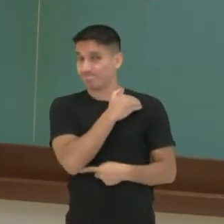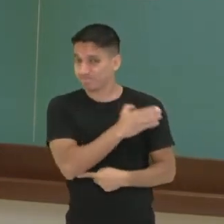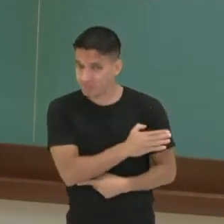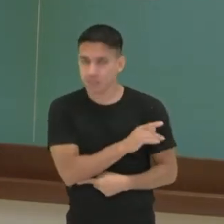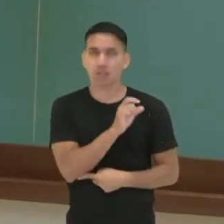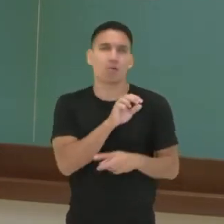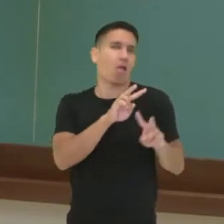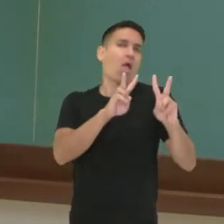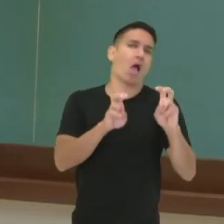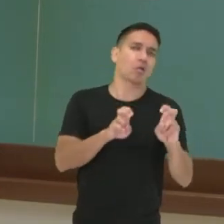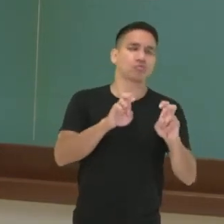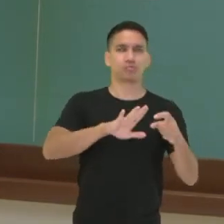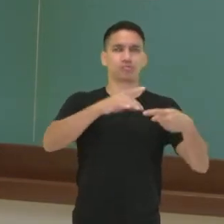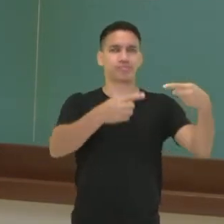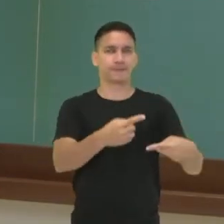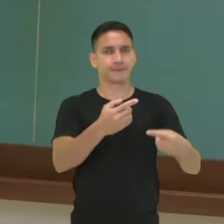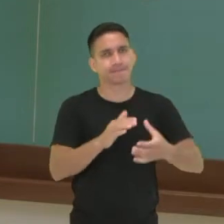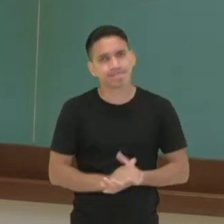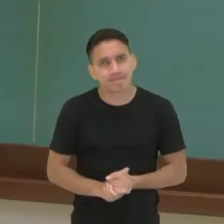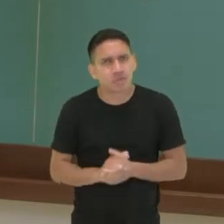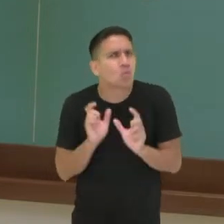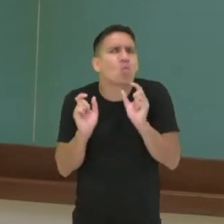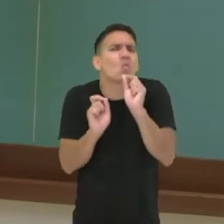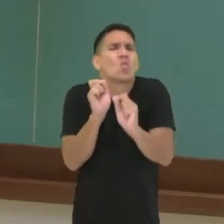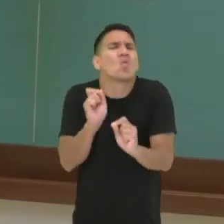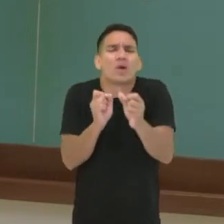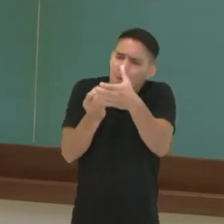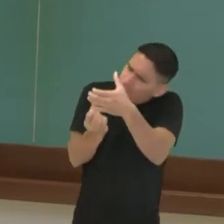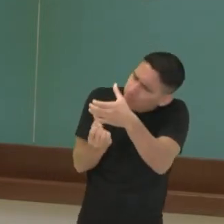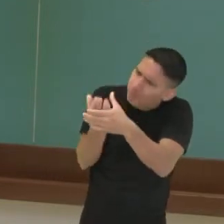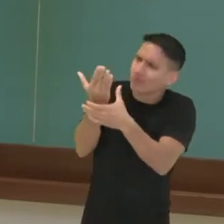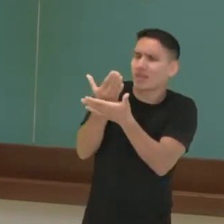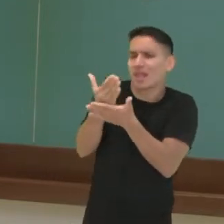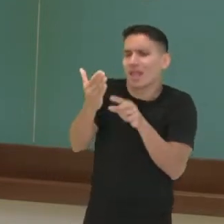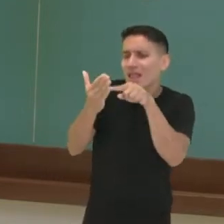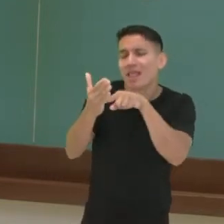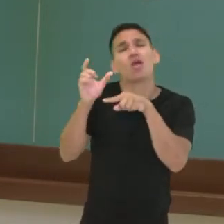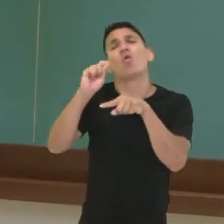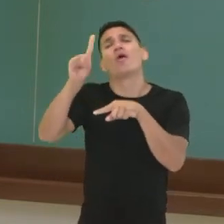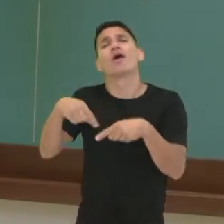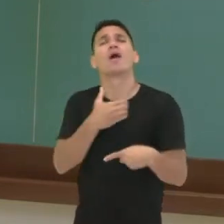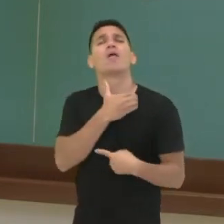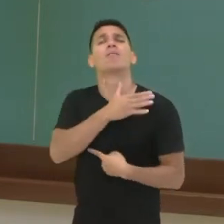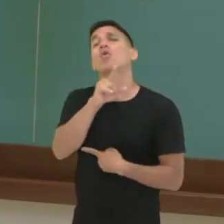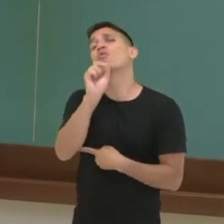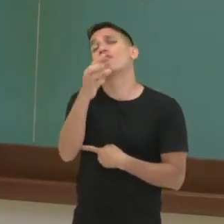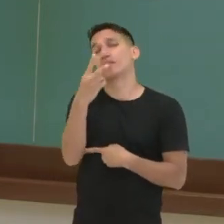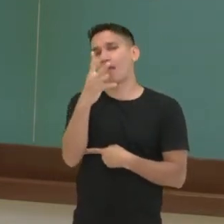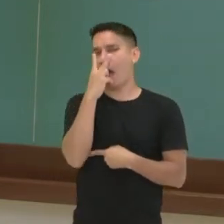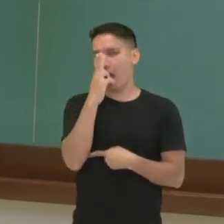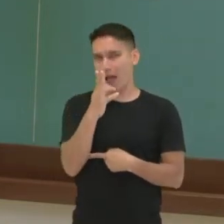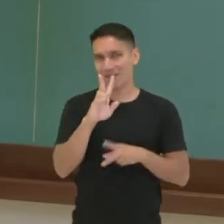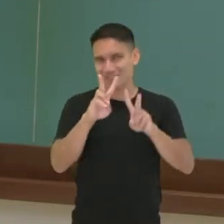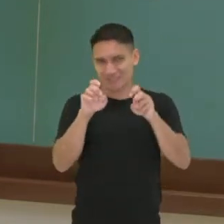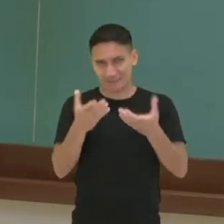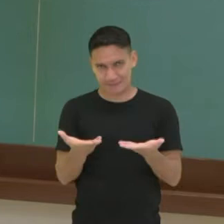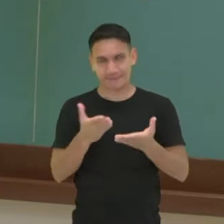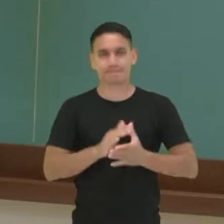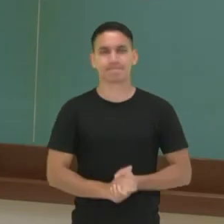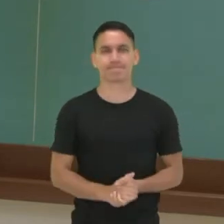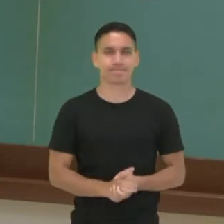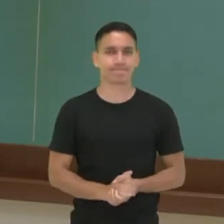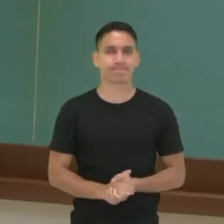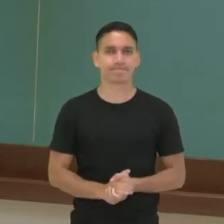preconceituosa sobre a política? Qual é a origem desse preconceito? O que você pensa sobre isso?